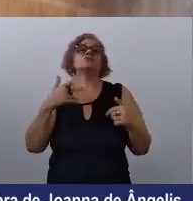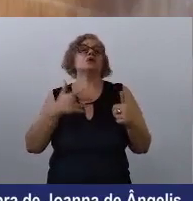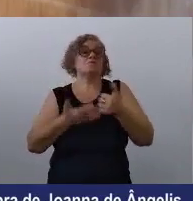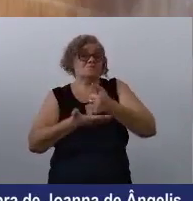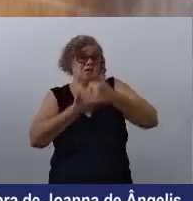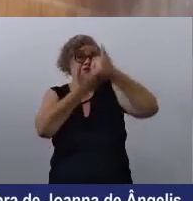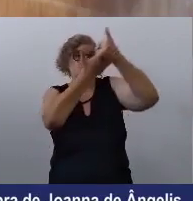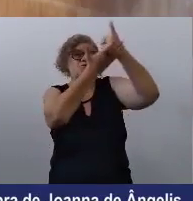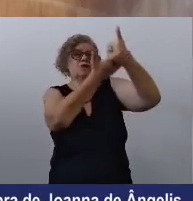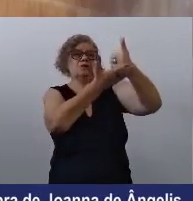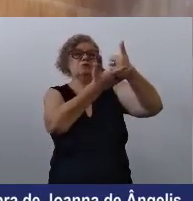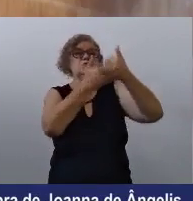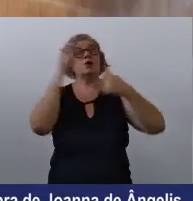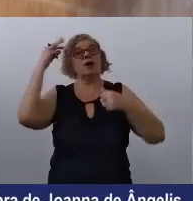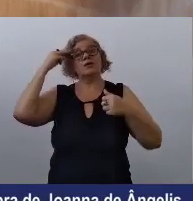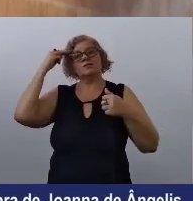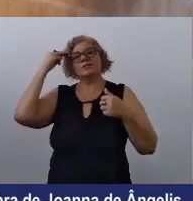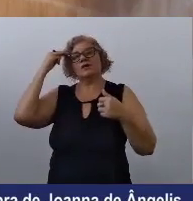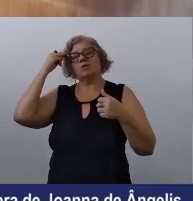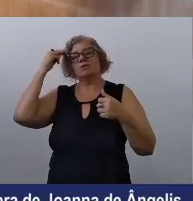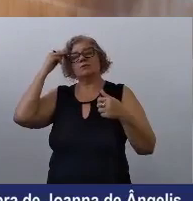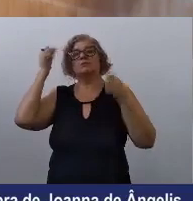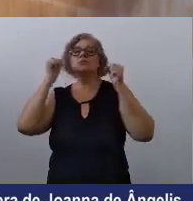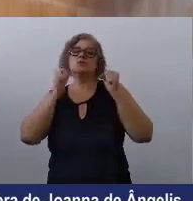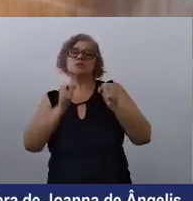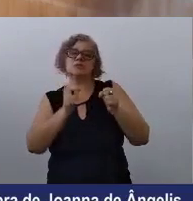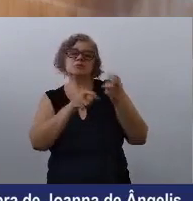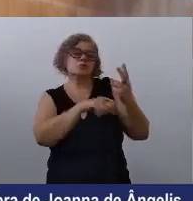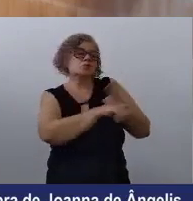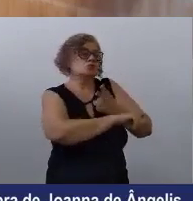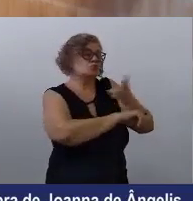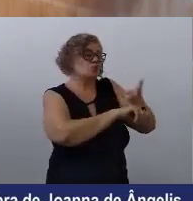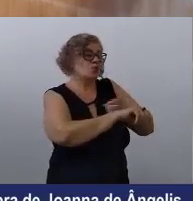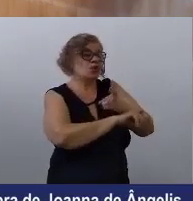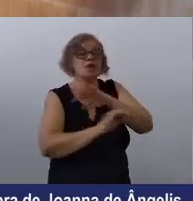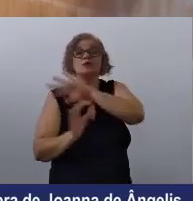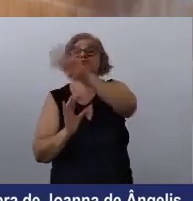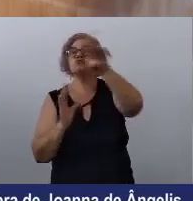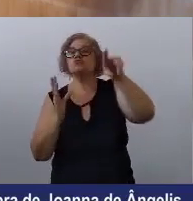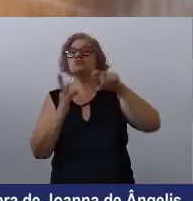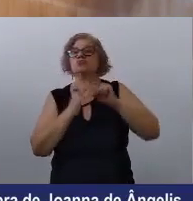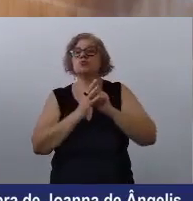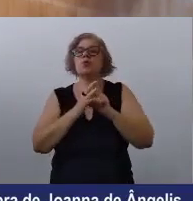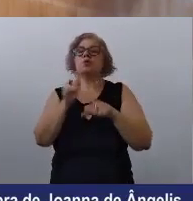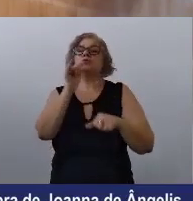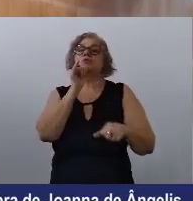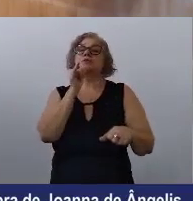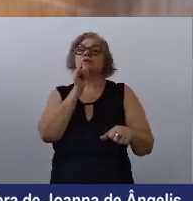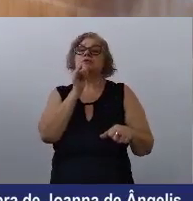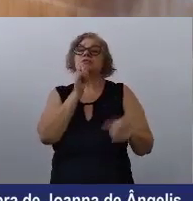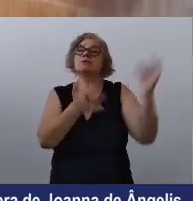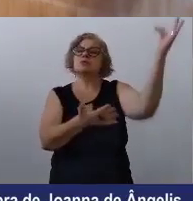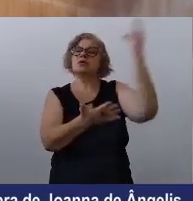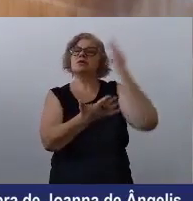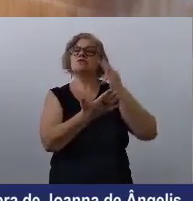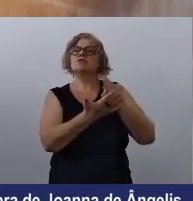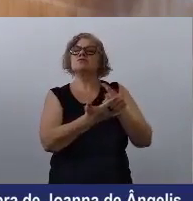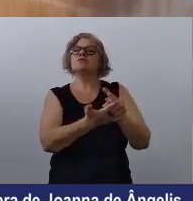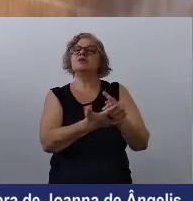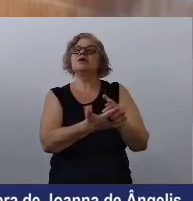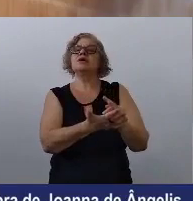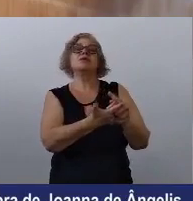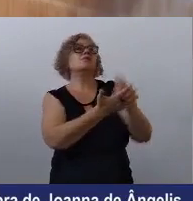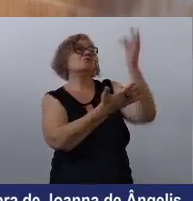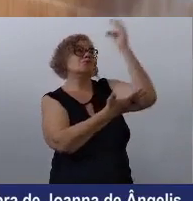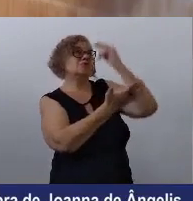possuímos. Que nós possamos buscá-la dentro de todo esse exemplo, na fidelidade que ela sempre soube